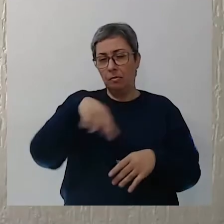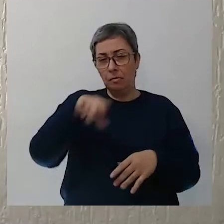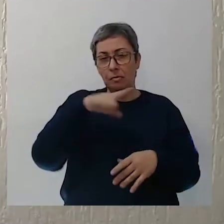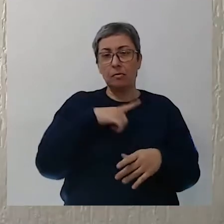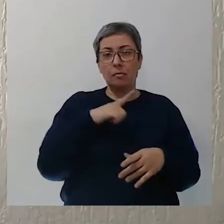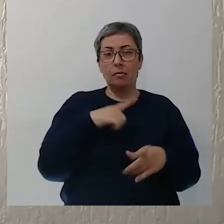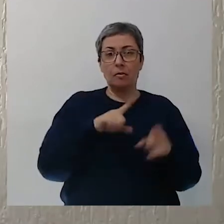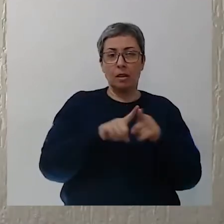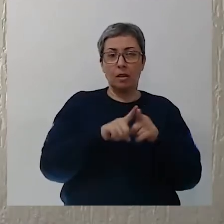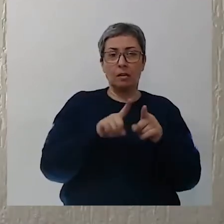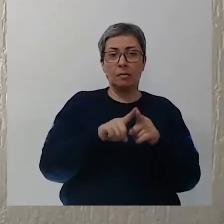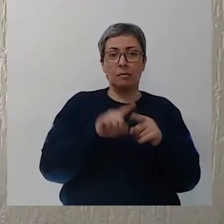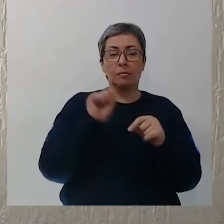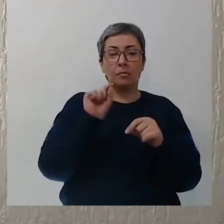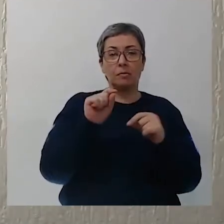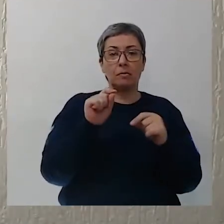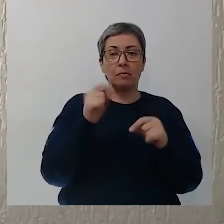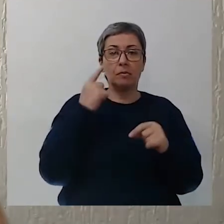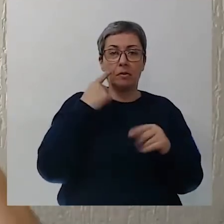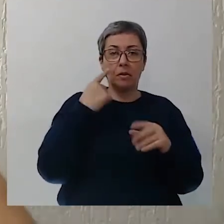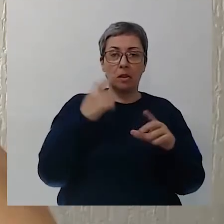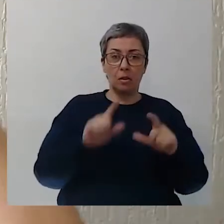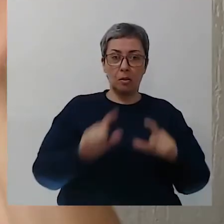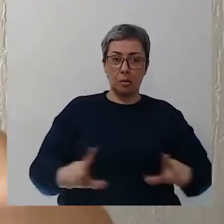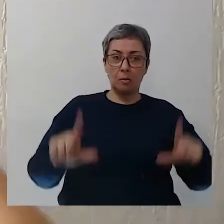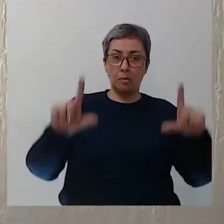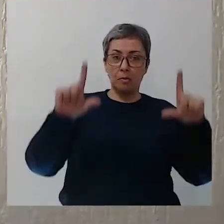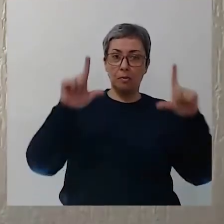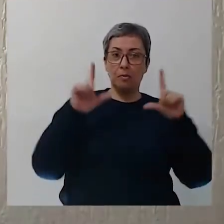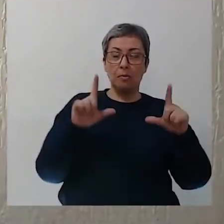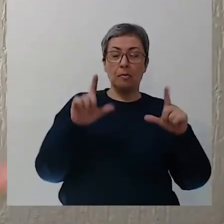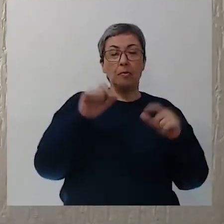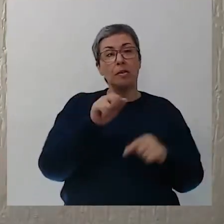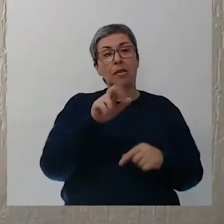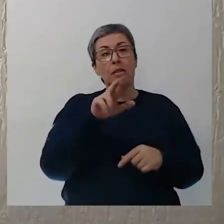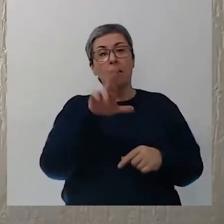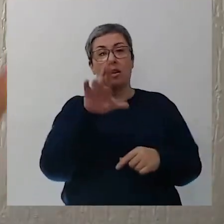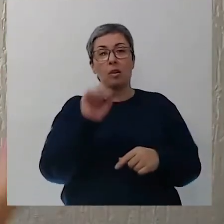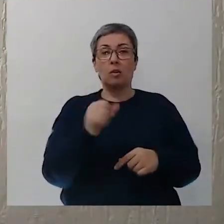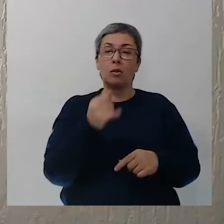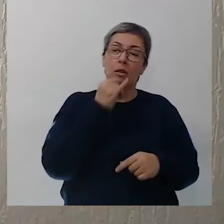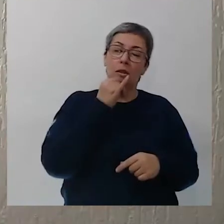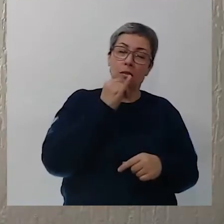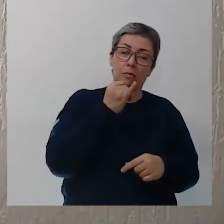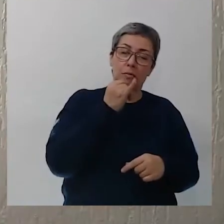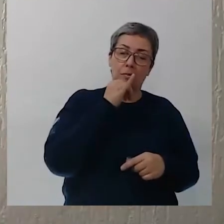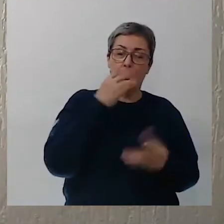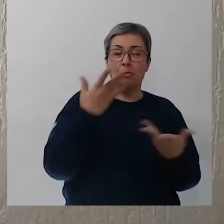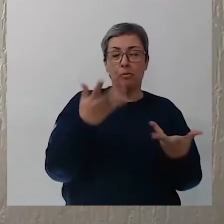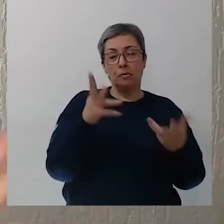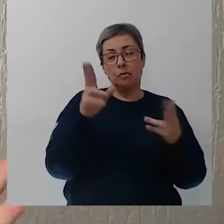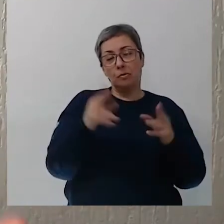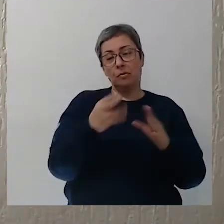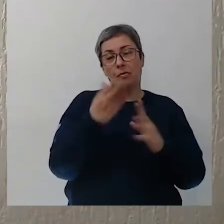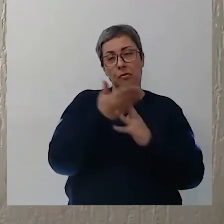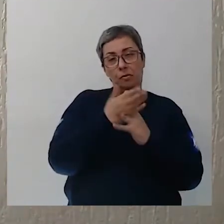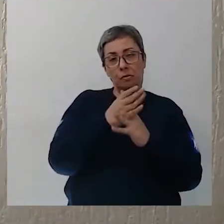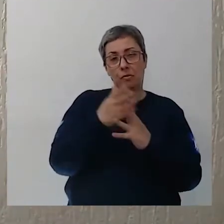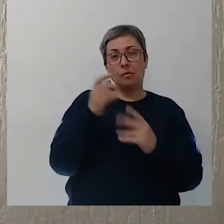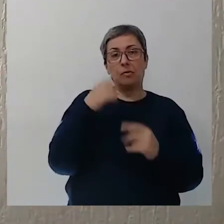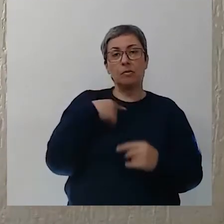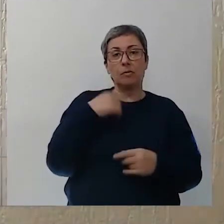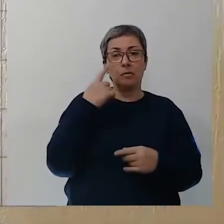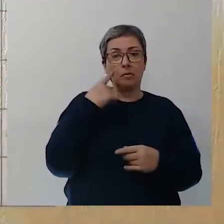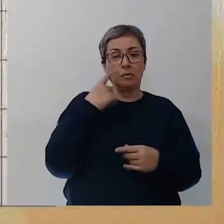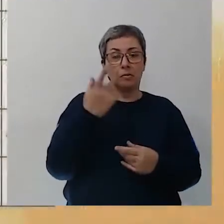vocês aí na tela aí eu vou mostrar para vocês um acróstico, né? Um exemplo de acróstico desses que eu tô falando intercalado para vocês.